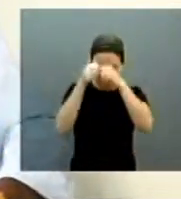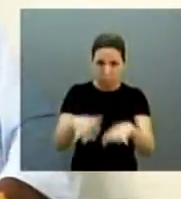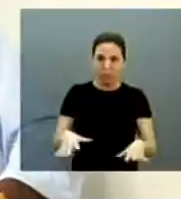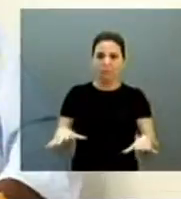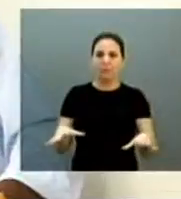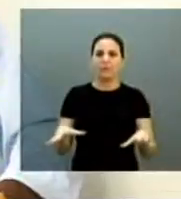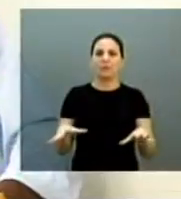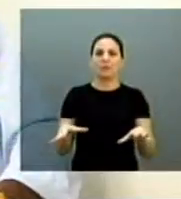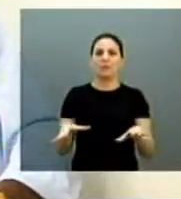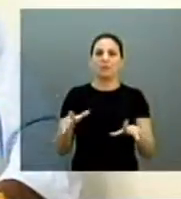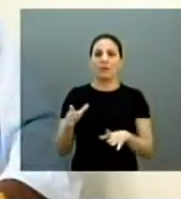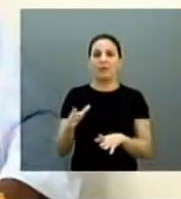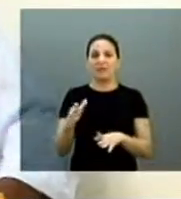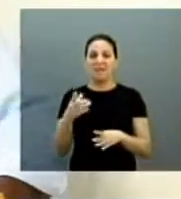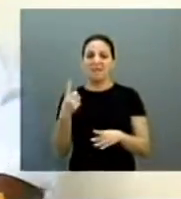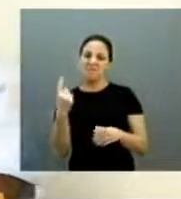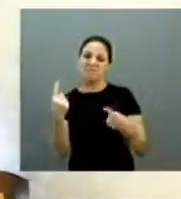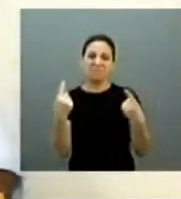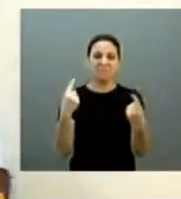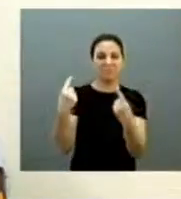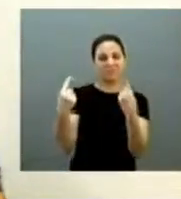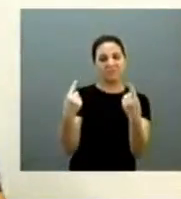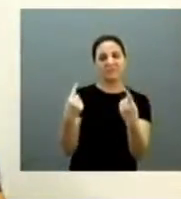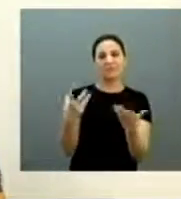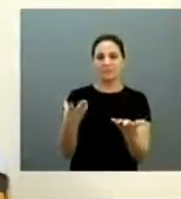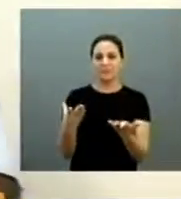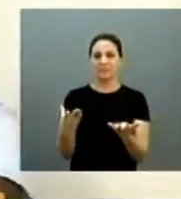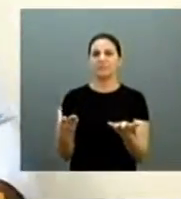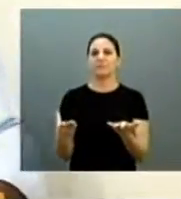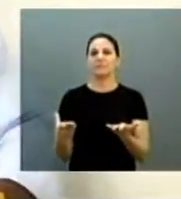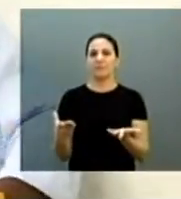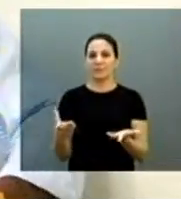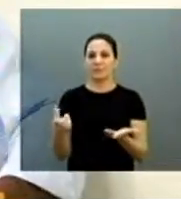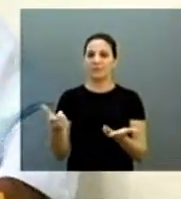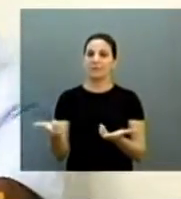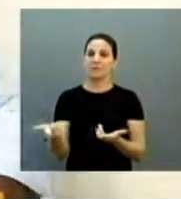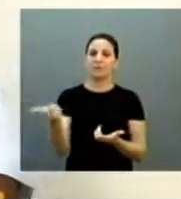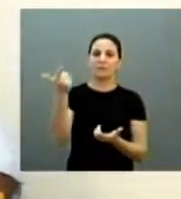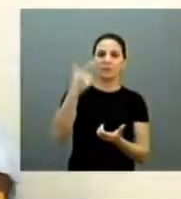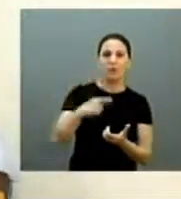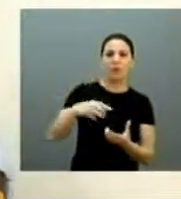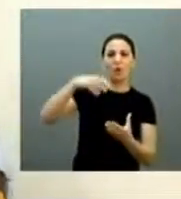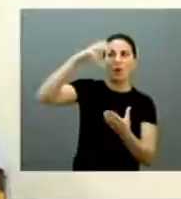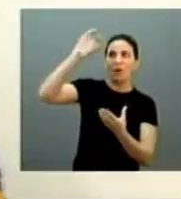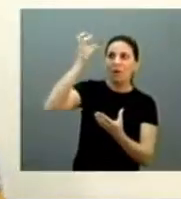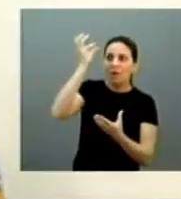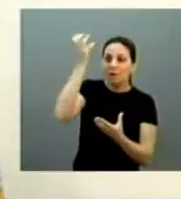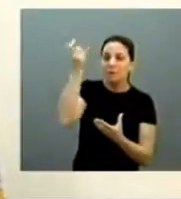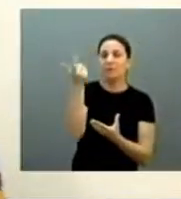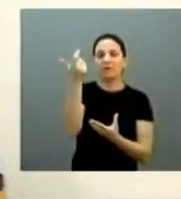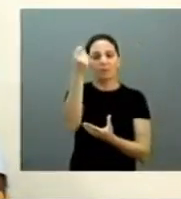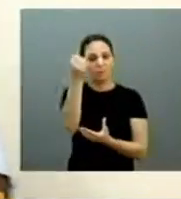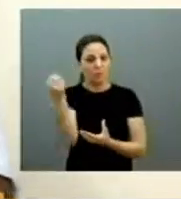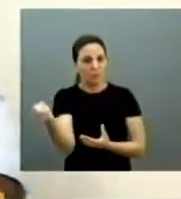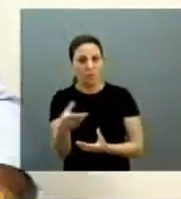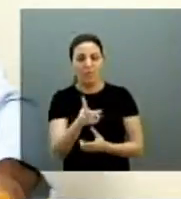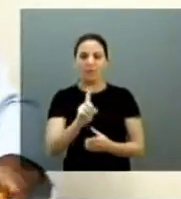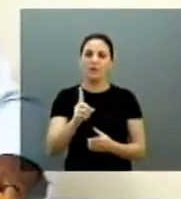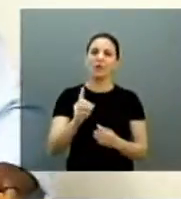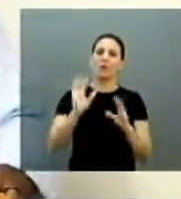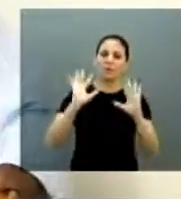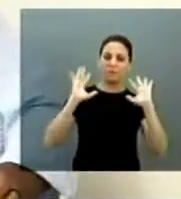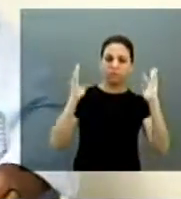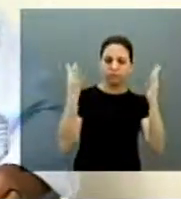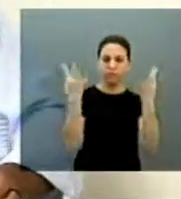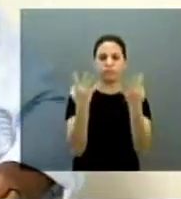destrói. Meia dúzia. Quebra uma torneira, não recupera. Quebra uma lâmpada, não recupera. Quebra uma porta, não recupera. Vai